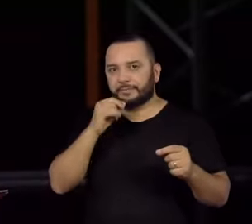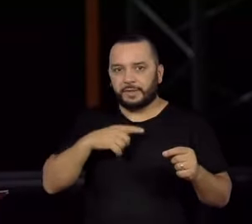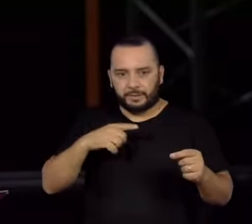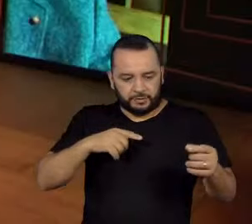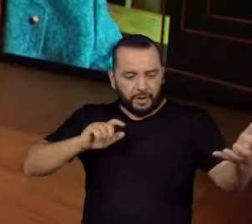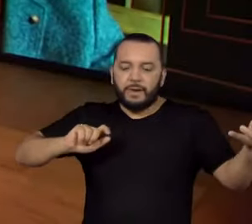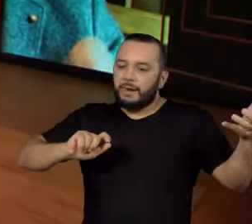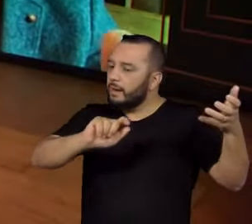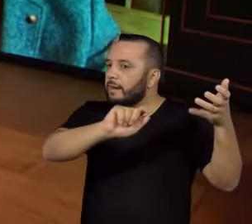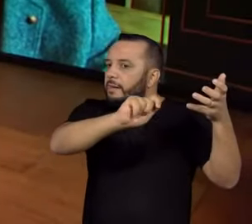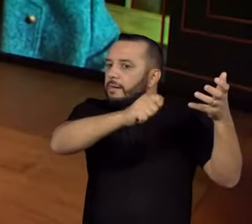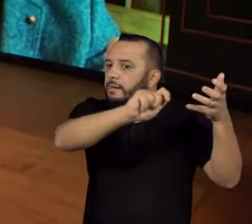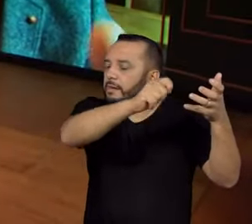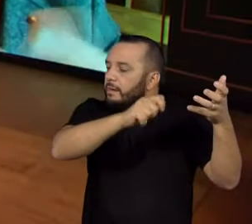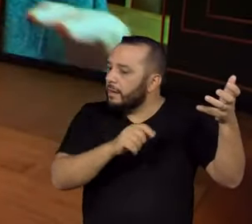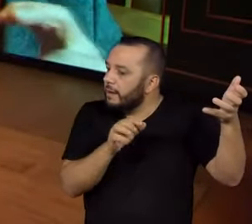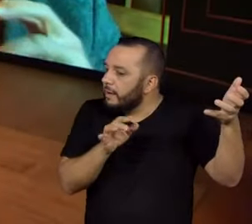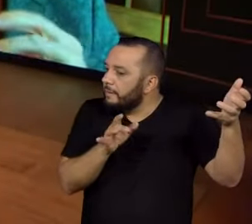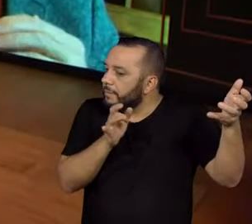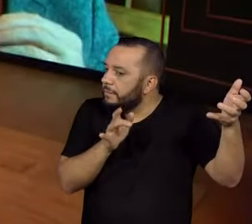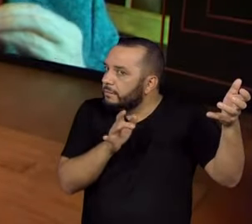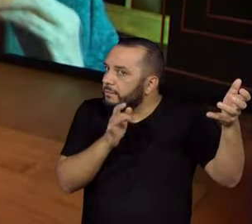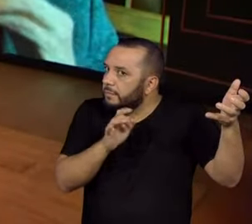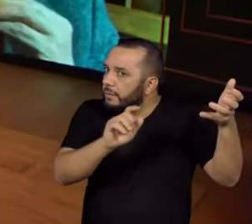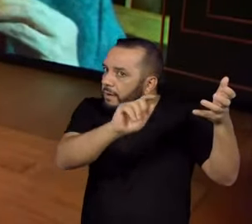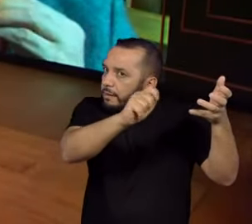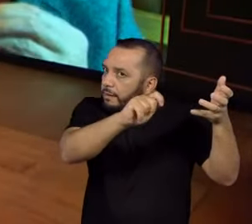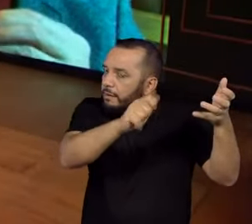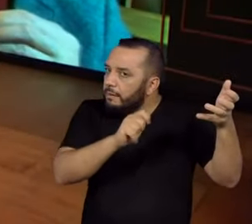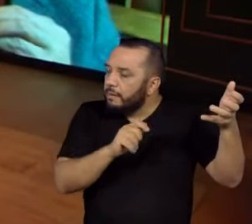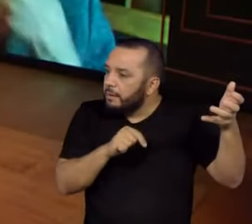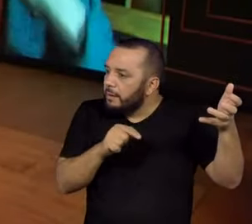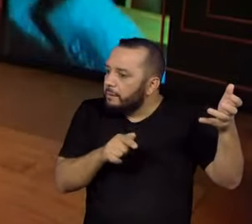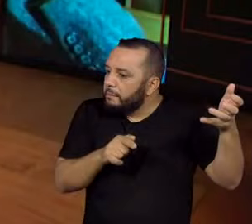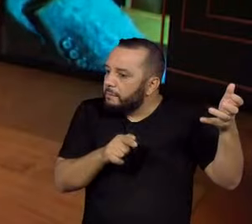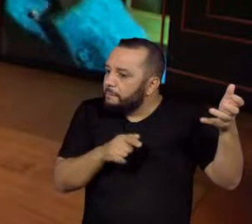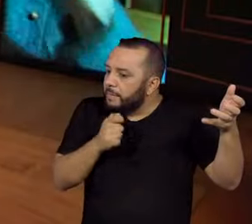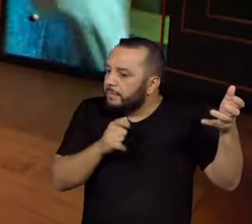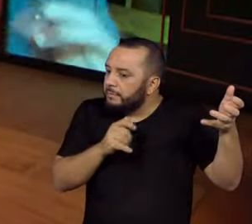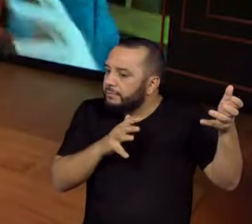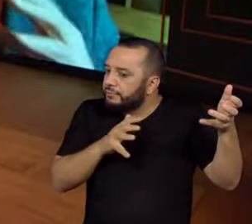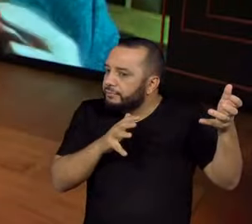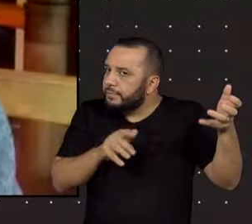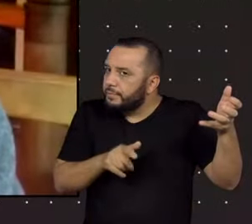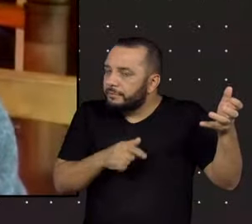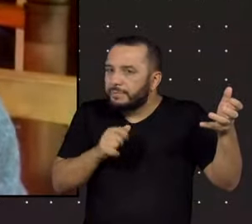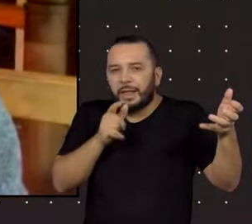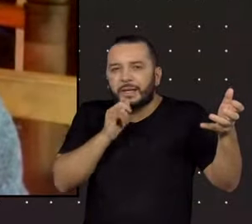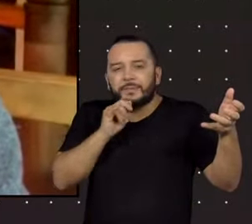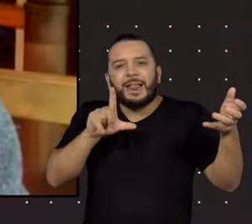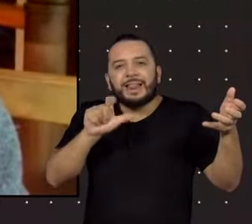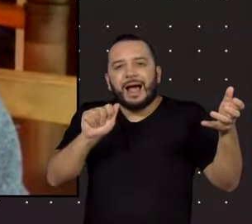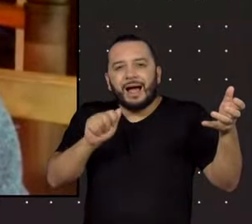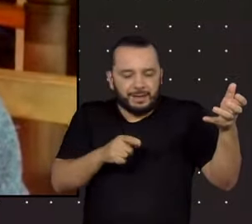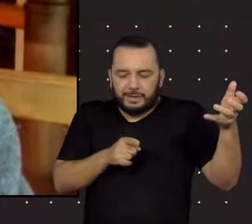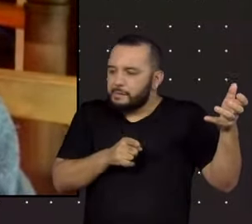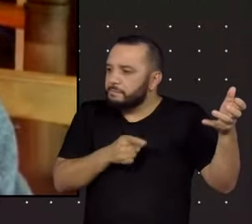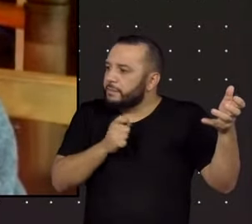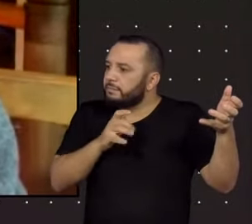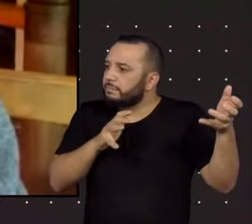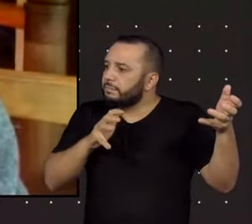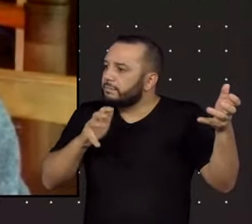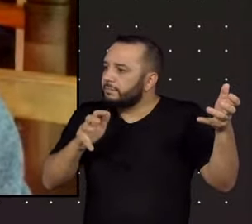calibrou a sonoridade do instrumento, fez com que ele tivesse o número de vibrações, a nota lá tivesse o número de vibrações corretas